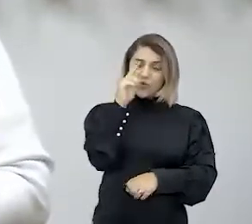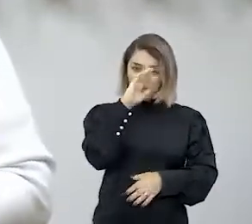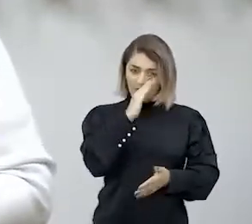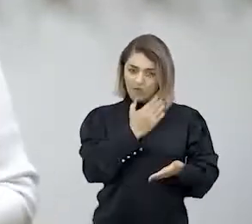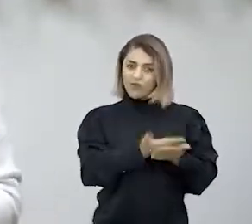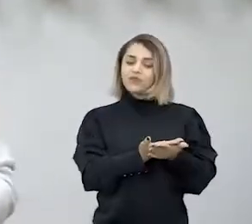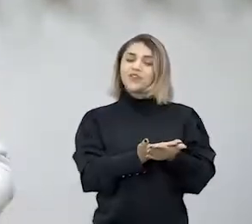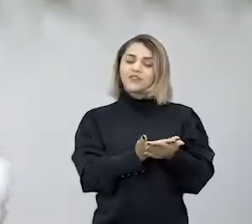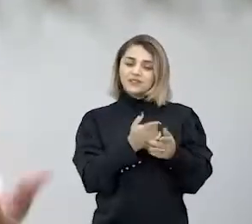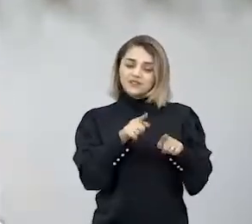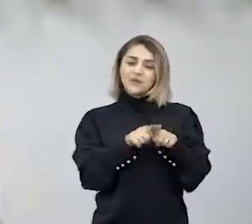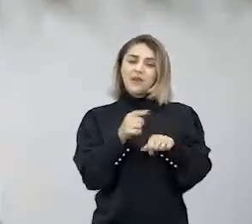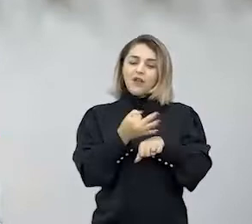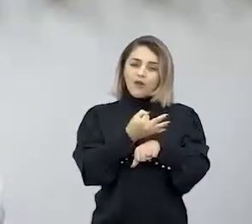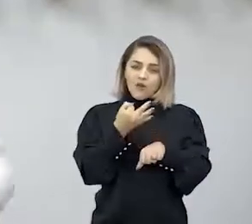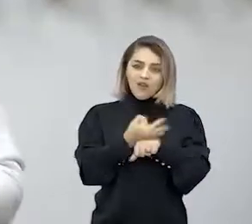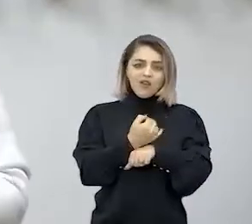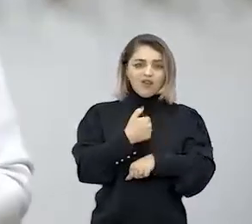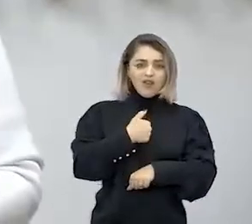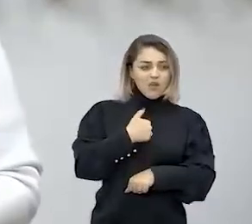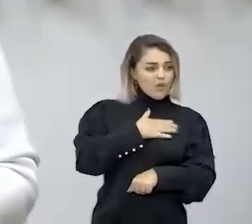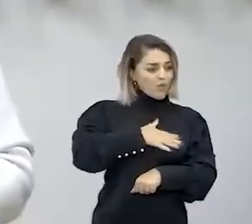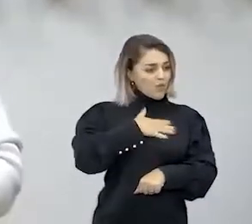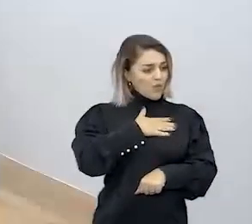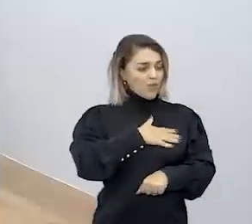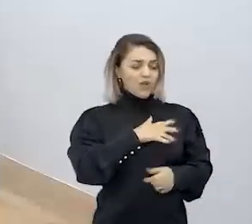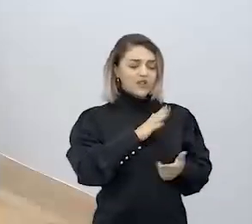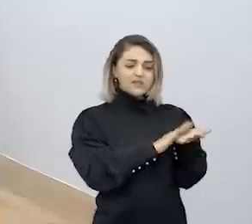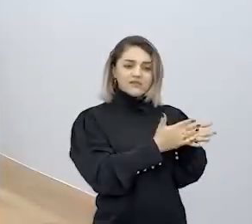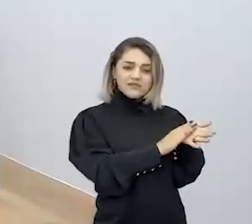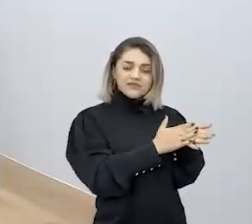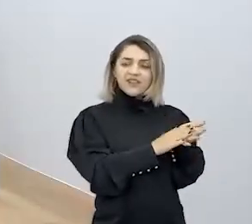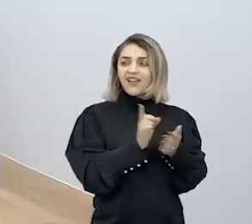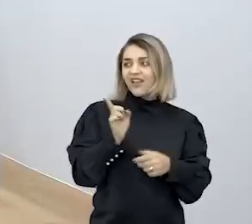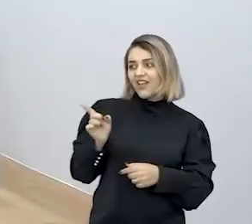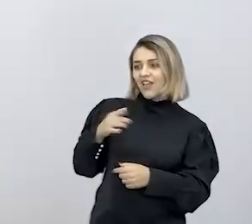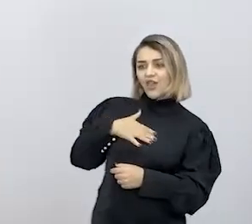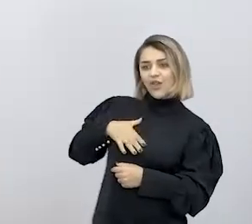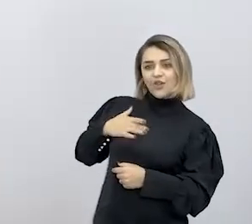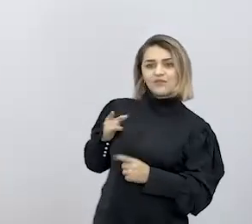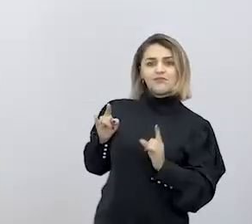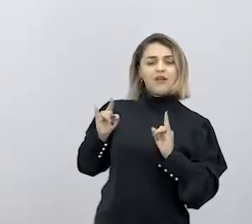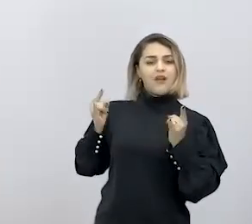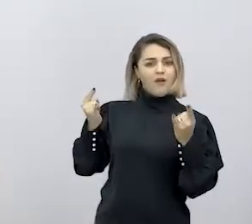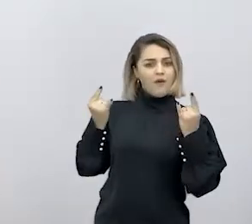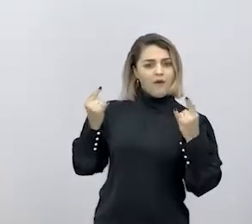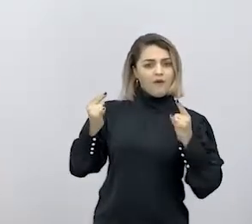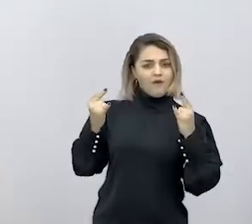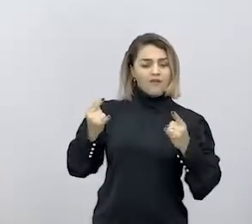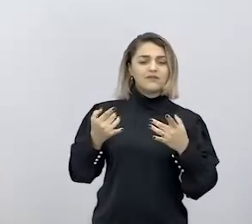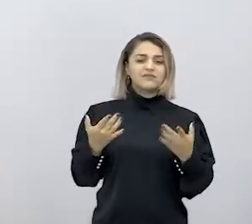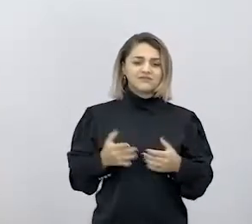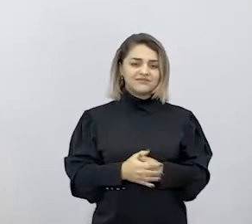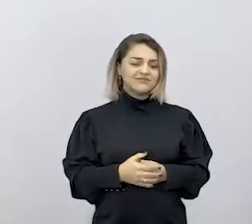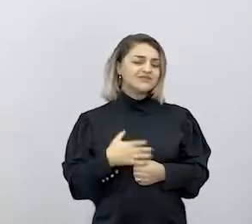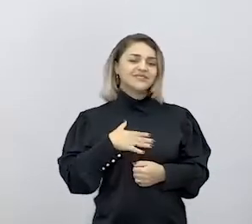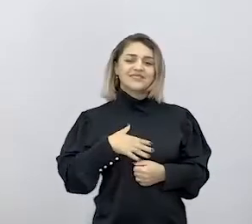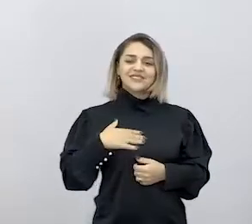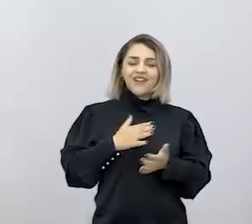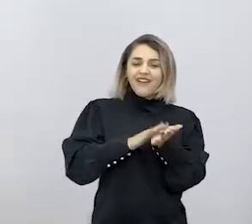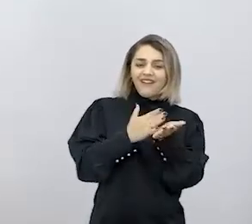de samba, o Mauro gosta de rock. A gente não pode ser amigo por isso? Mas eu adoro Cartola, Almir Neto, Fundo de